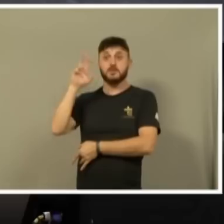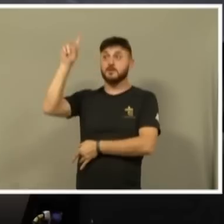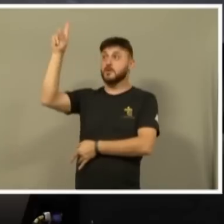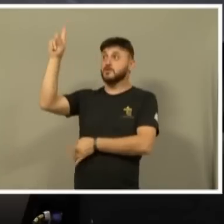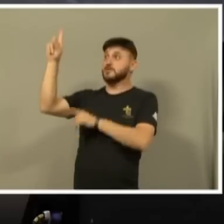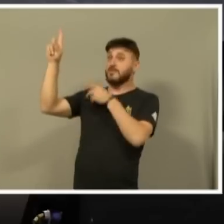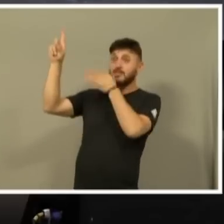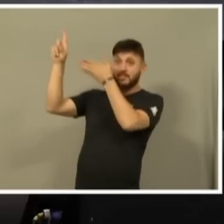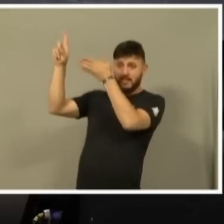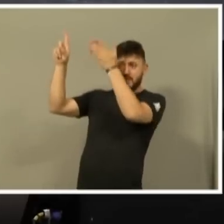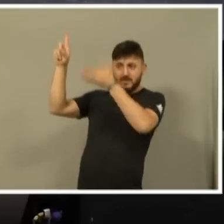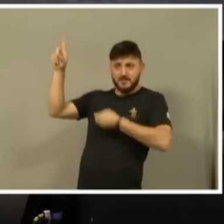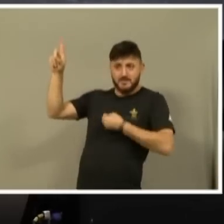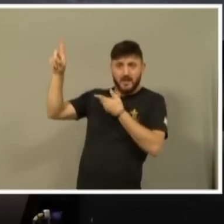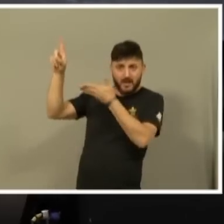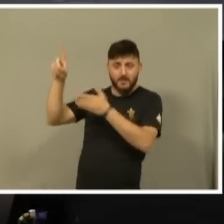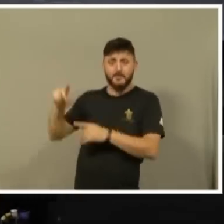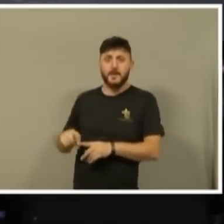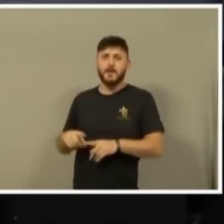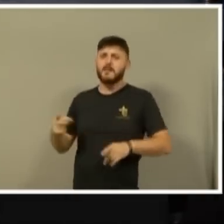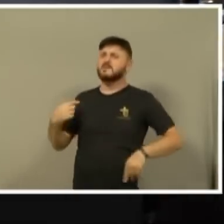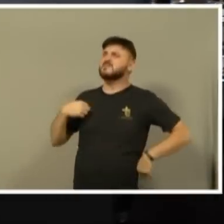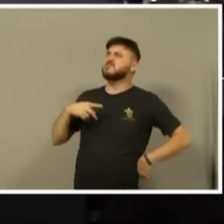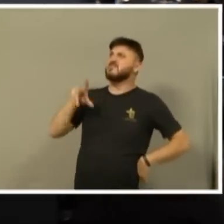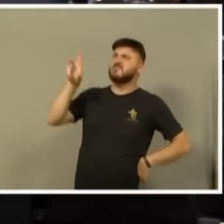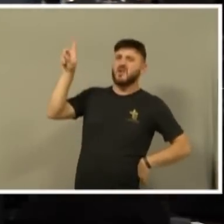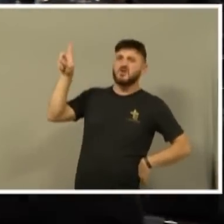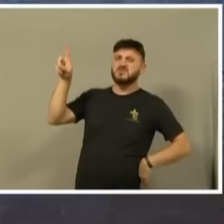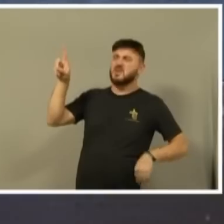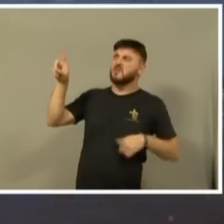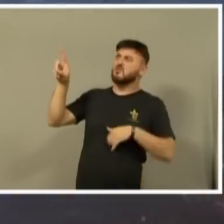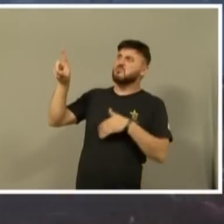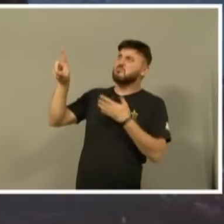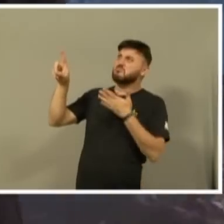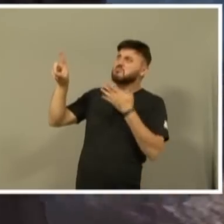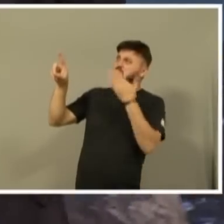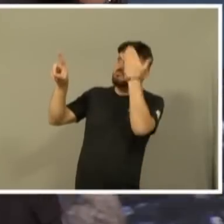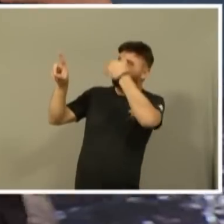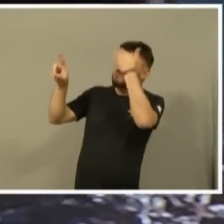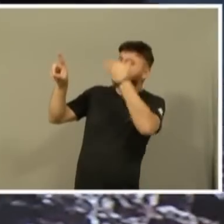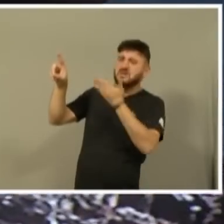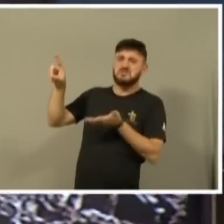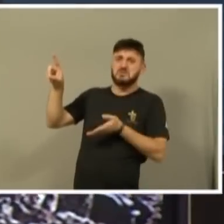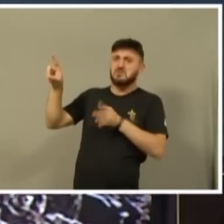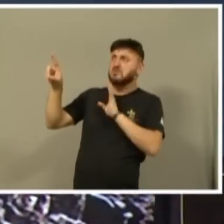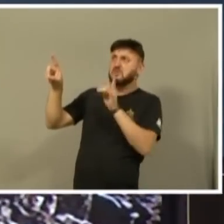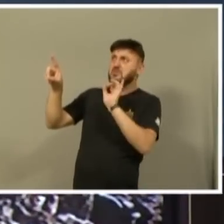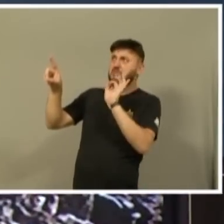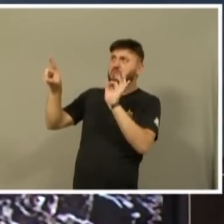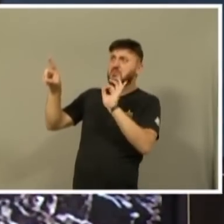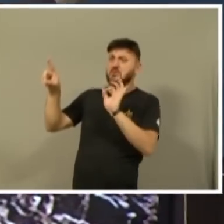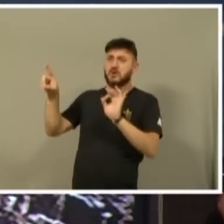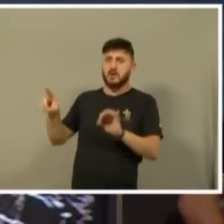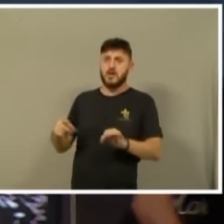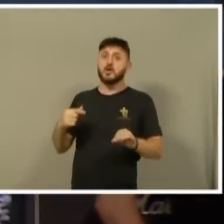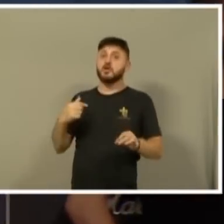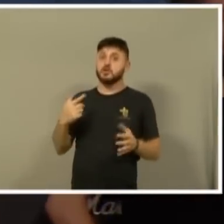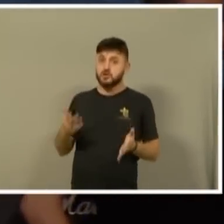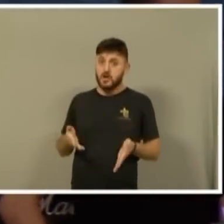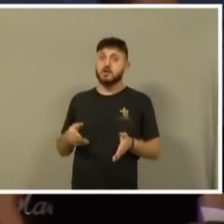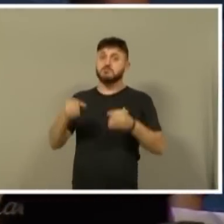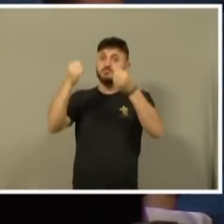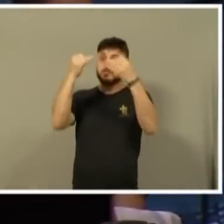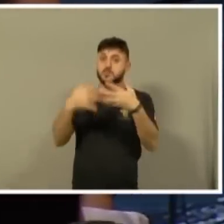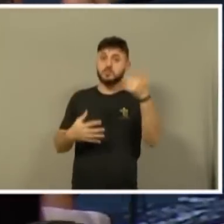aí. Mas você vai dizer, que Deus que eu estou falando? E eu já digo, já encurtando muitos caminhos e muitas palestras,